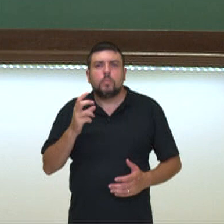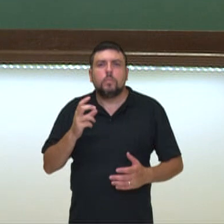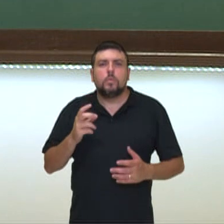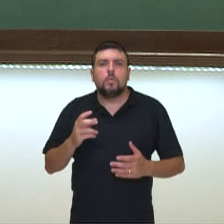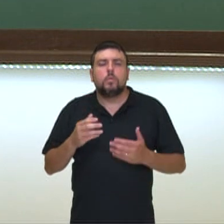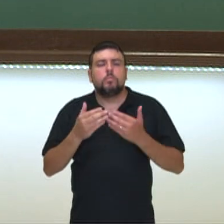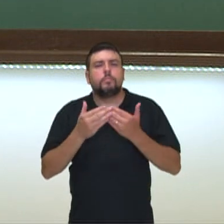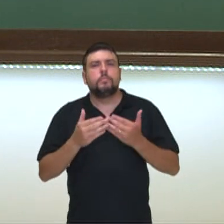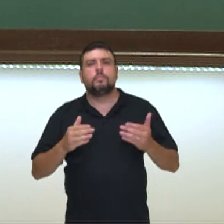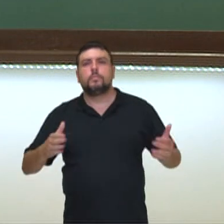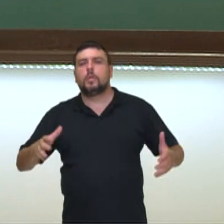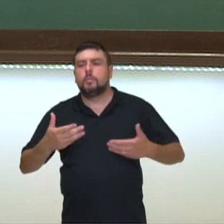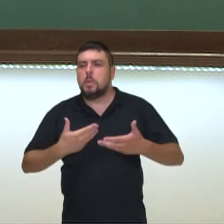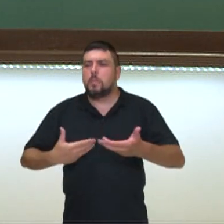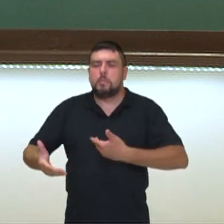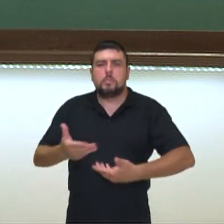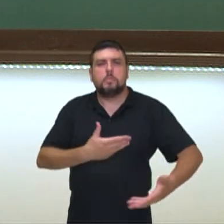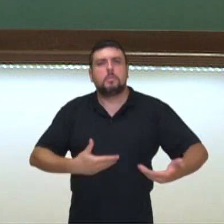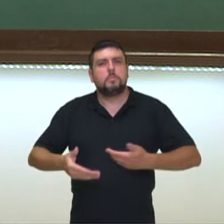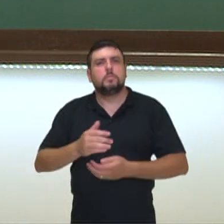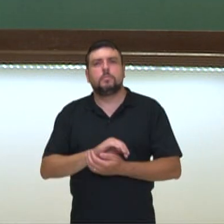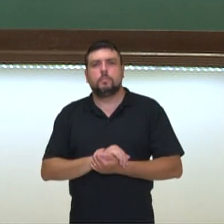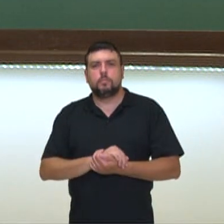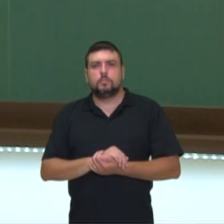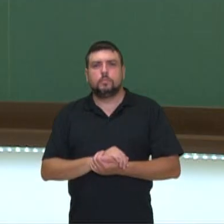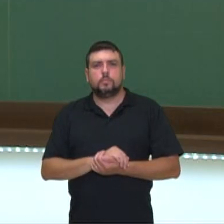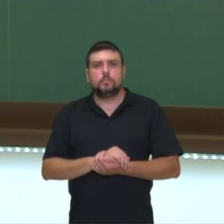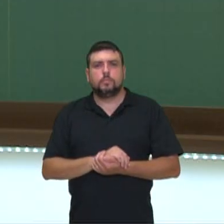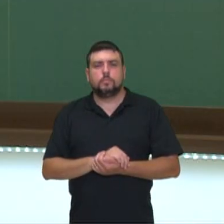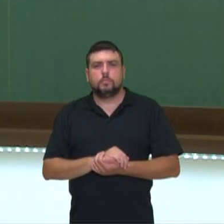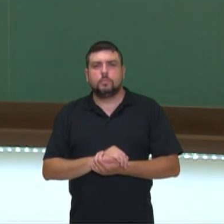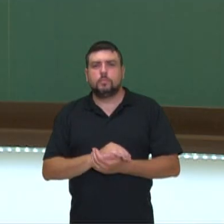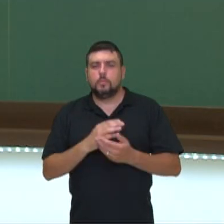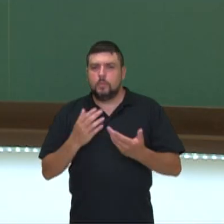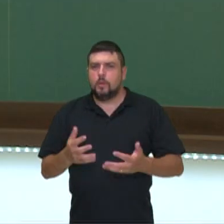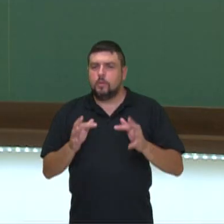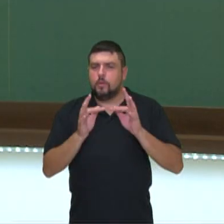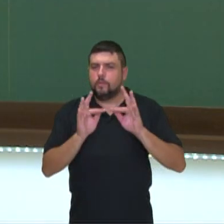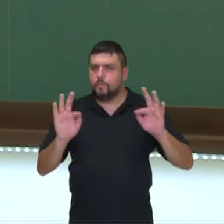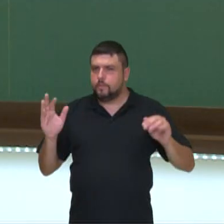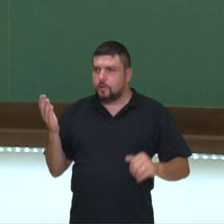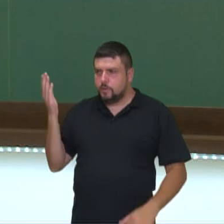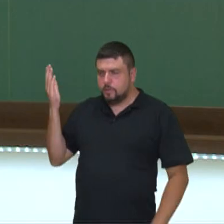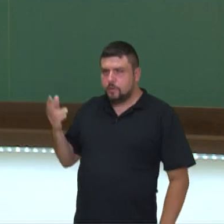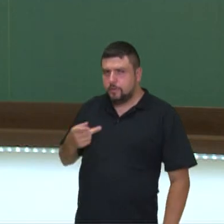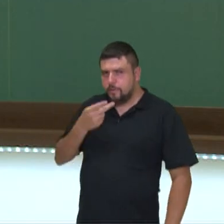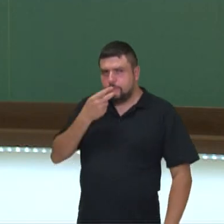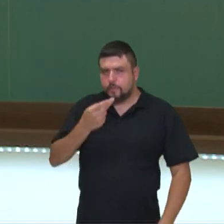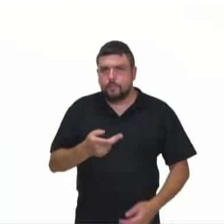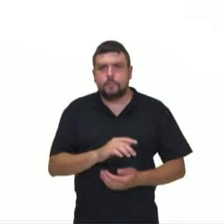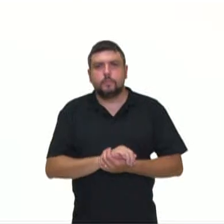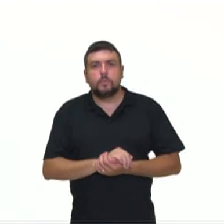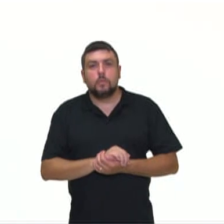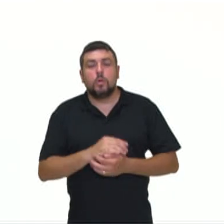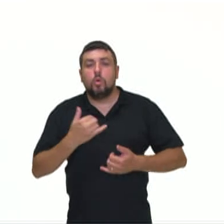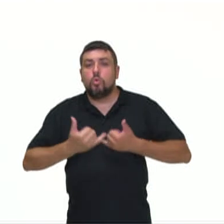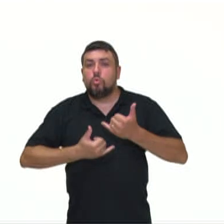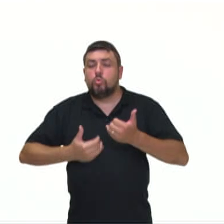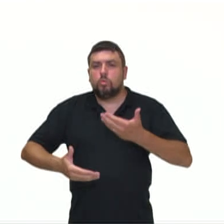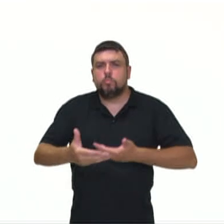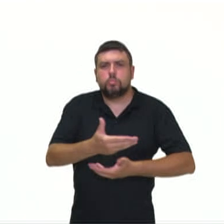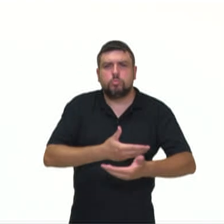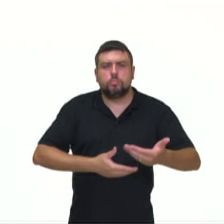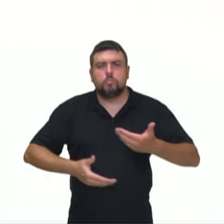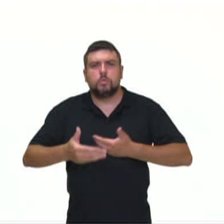né? Interagirmos. Na sequência, a frase diz que os jogos cooperativos surgiram